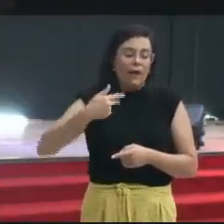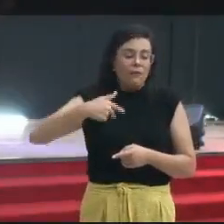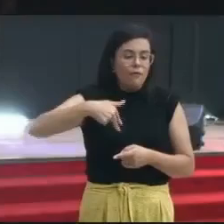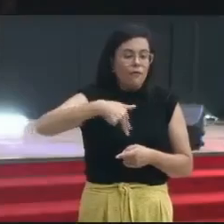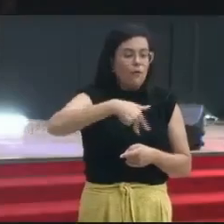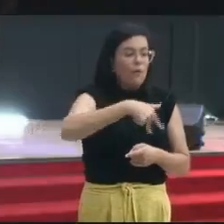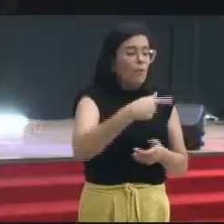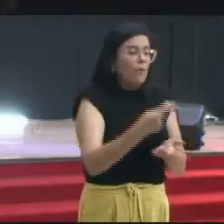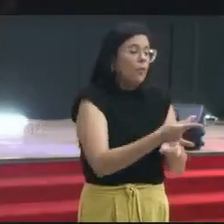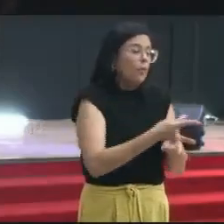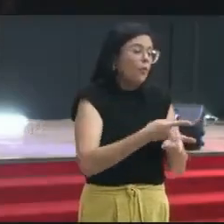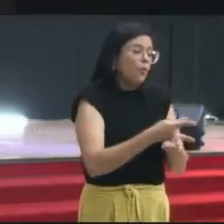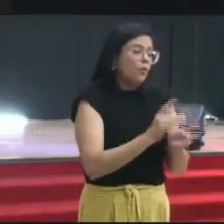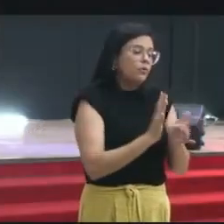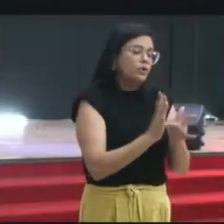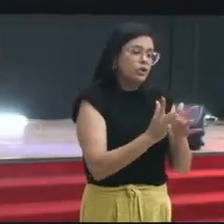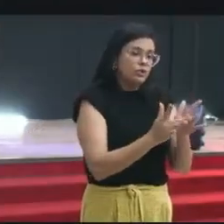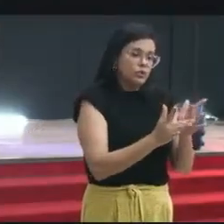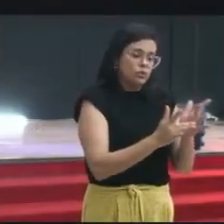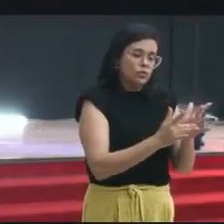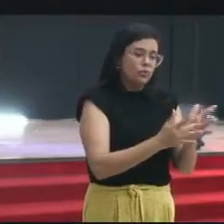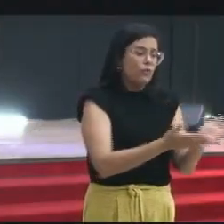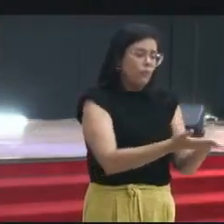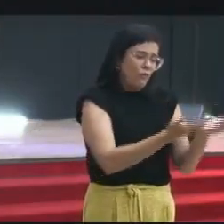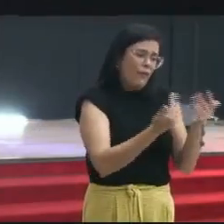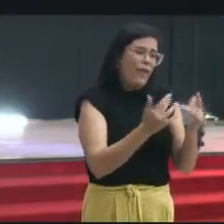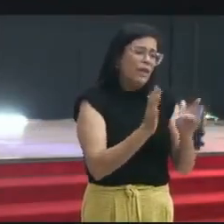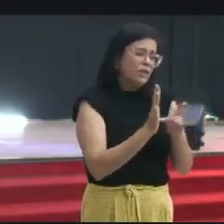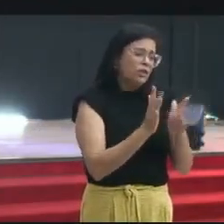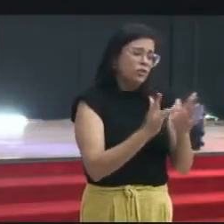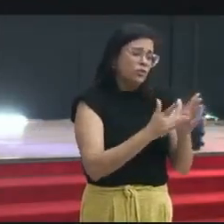que Jairo levou Jesus para sua casa.